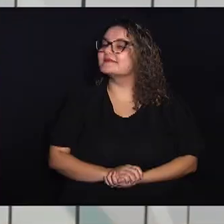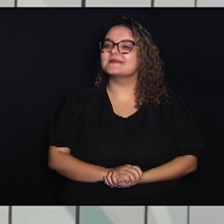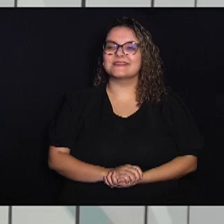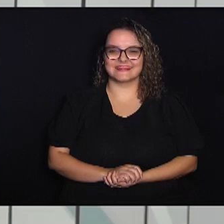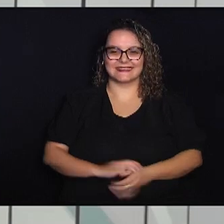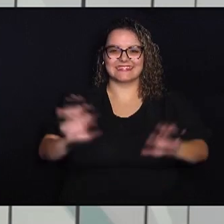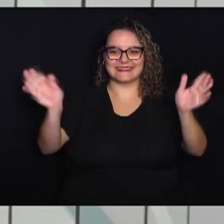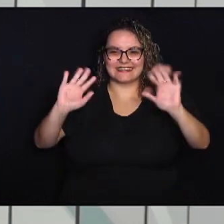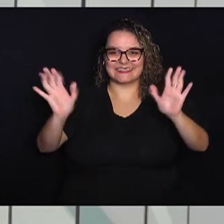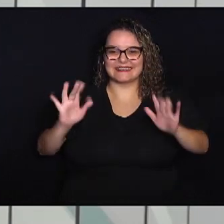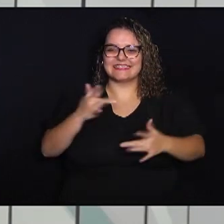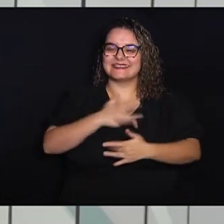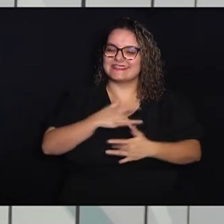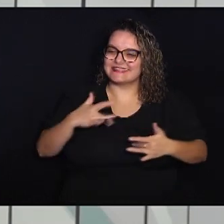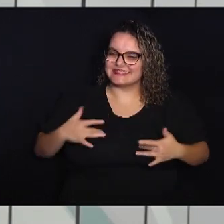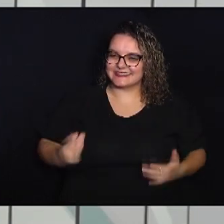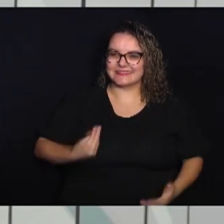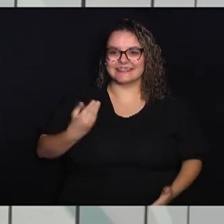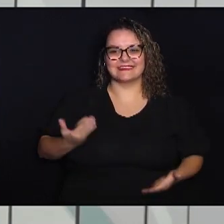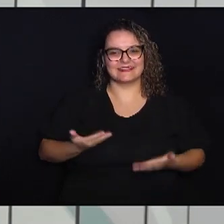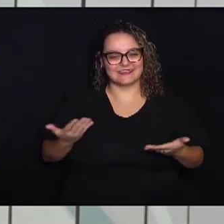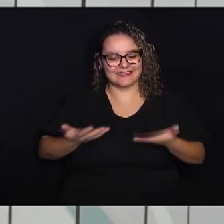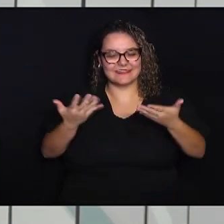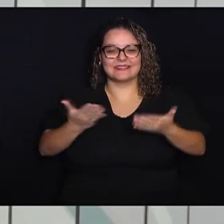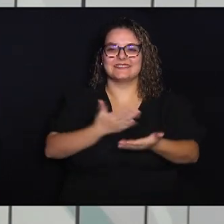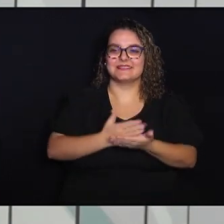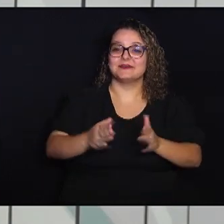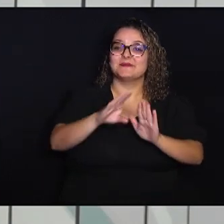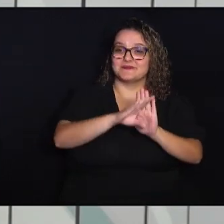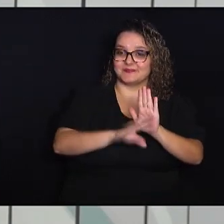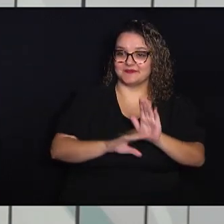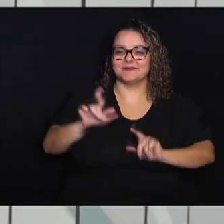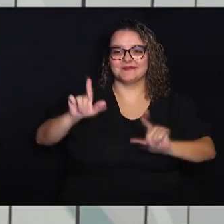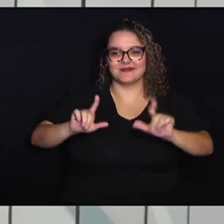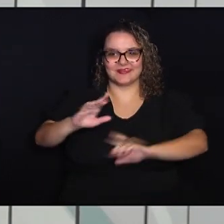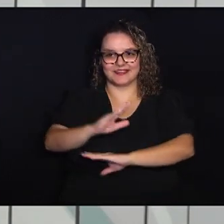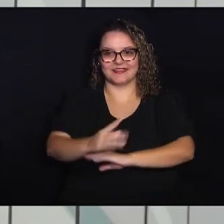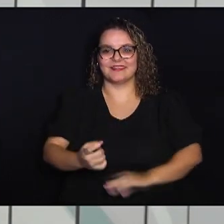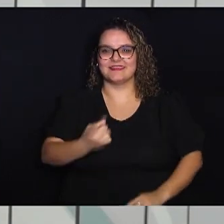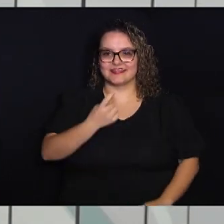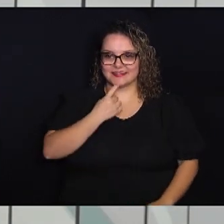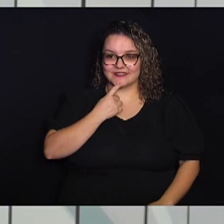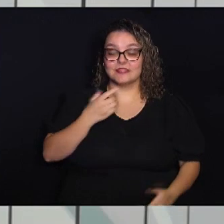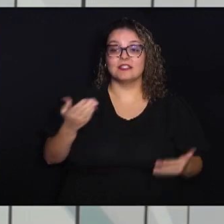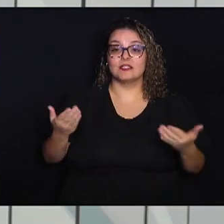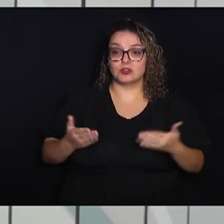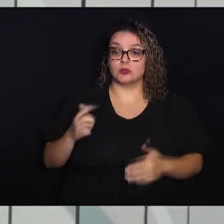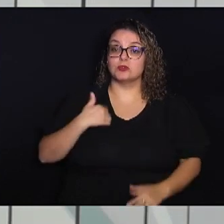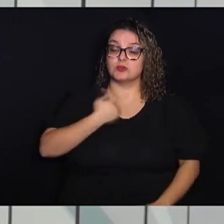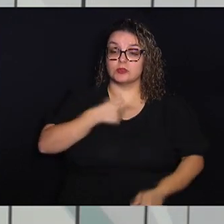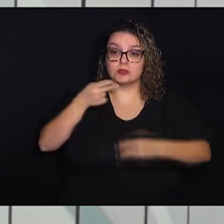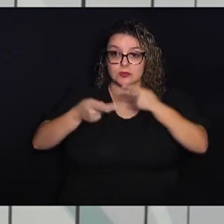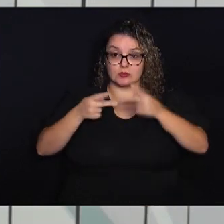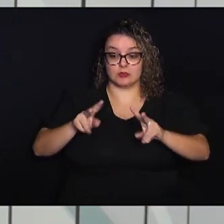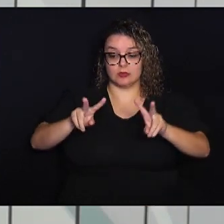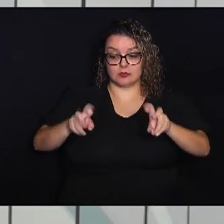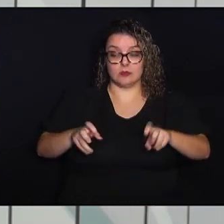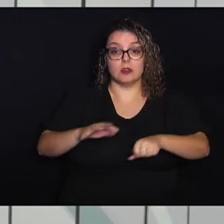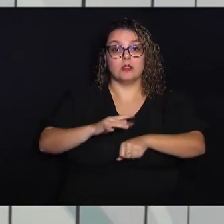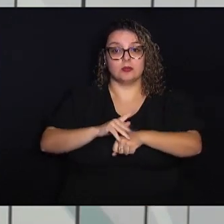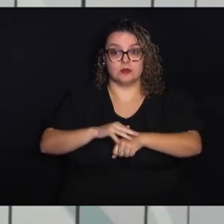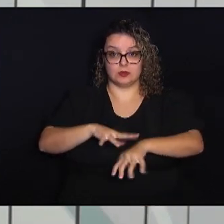Olá, mais um Saúde é Vida começando aqui na programação da TV Câmara Campinas. E hoje nós vamos falar sobre as